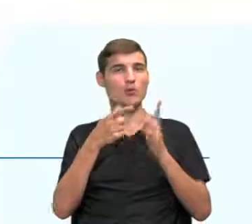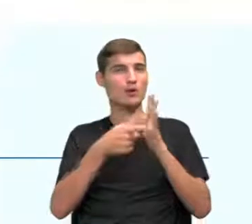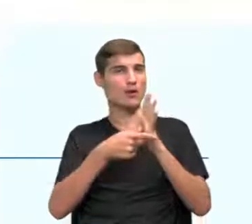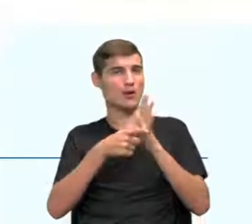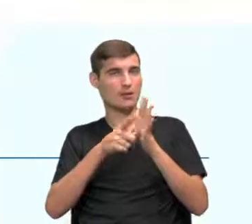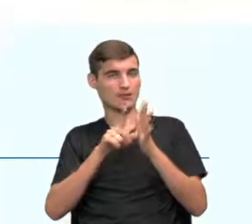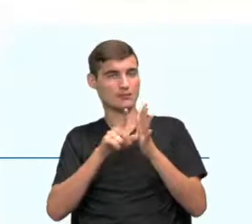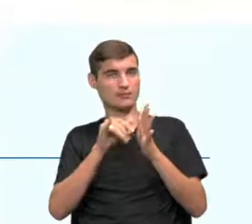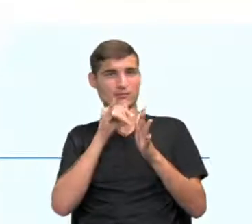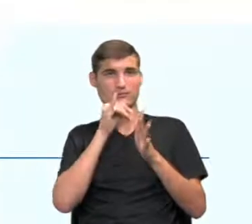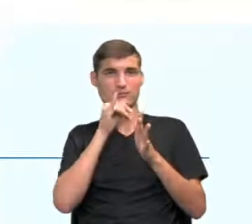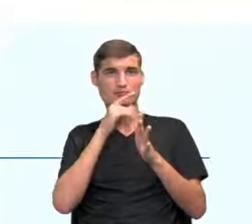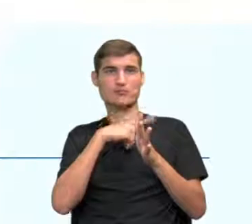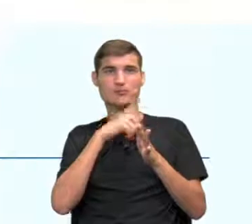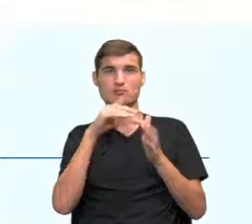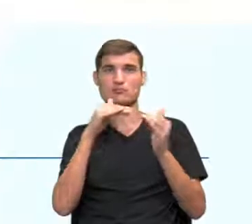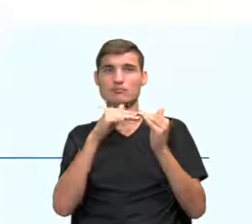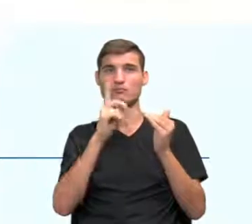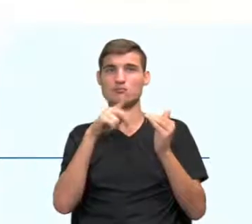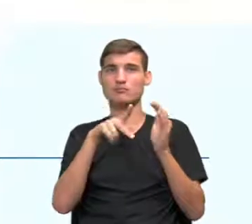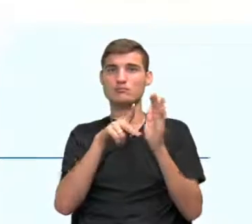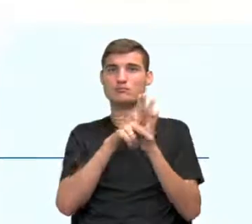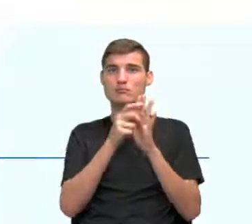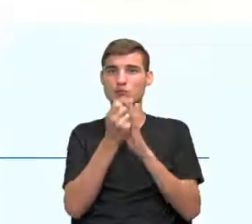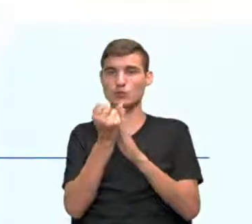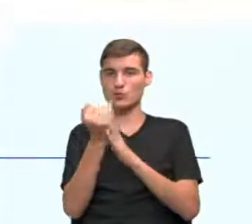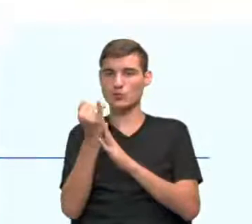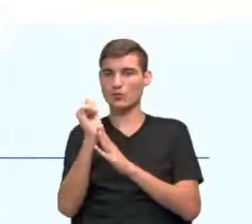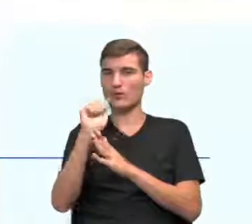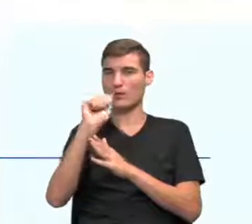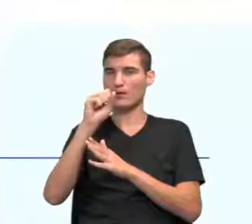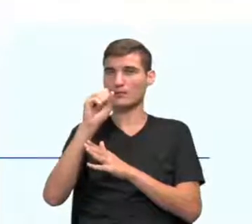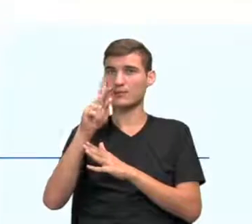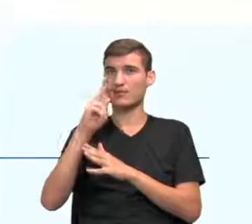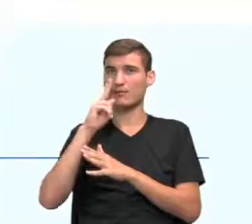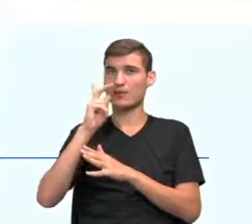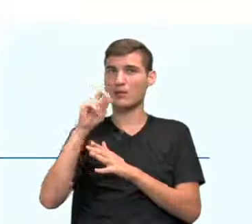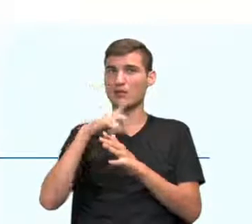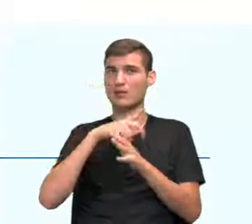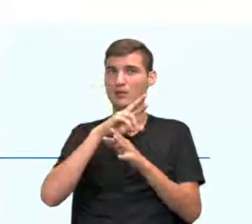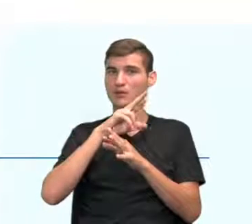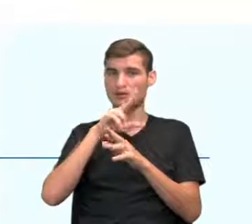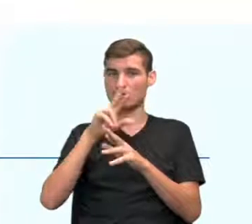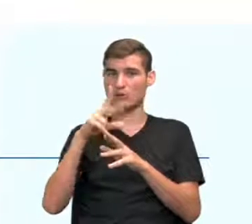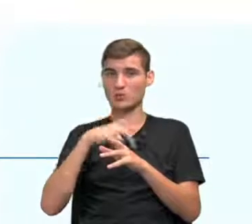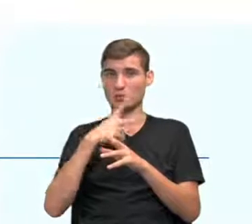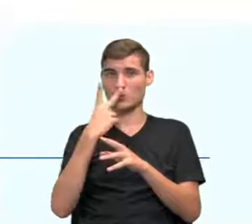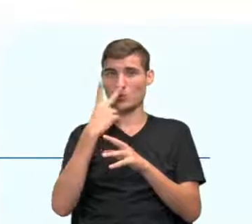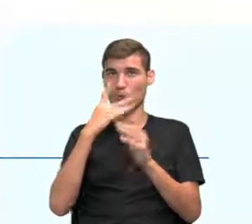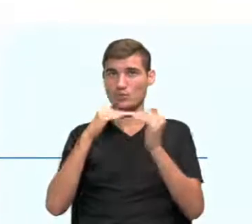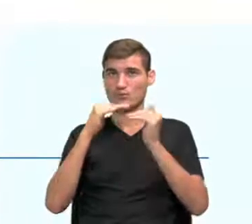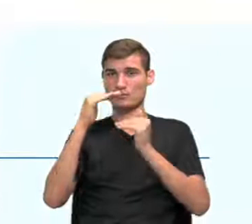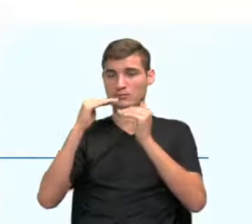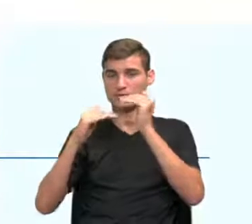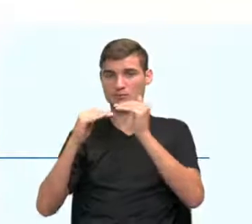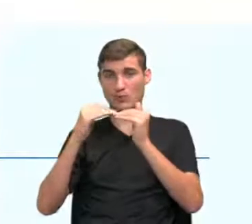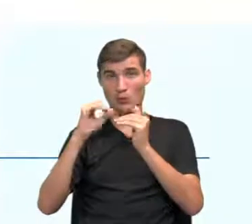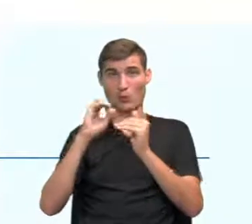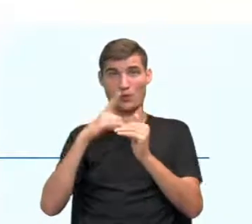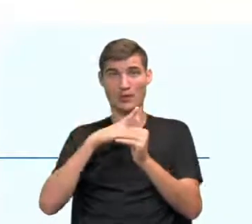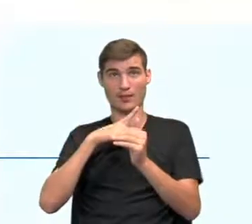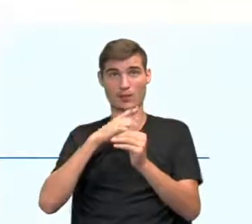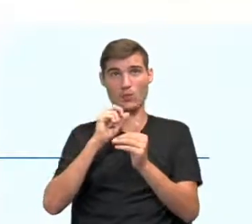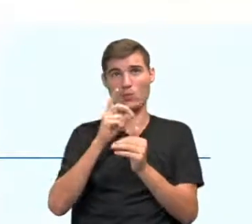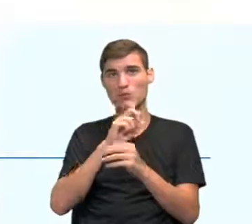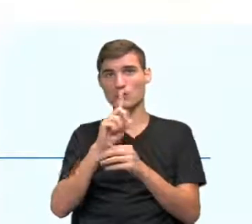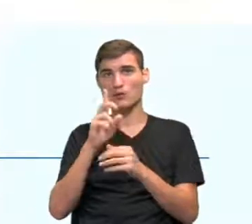aqui um chaveamento por amplitude, aqui dois chaveamentos por amplitude, ou eu transmito ou não. Poderia